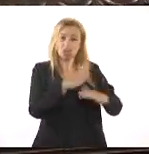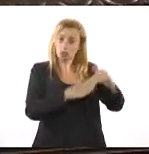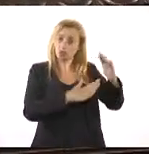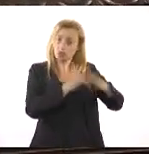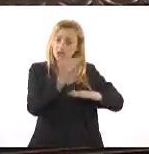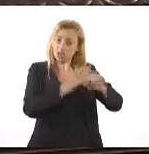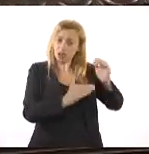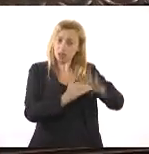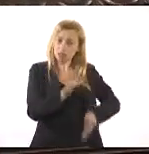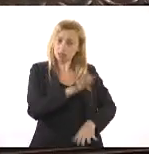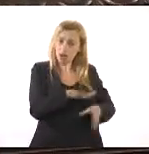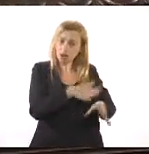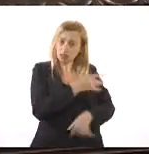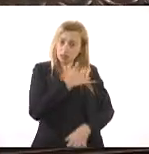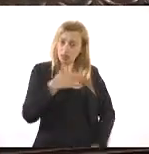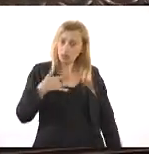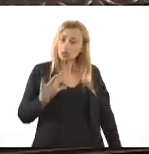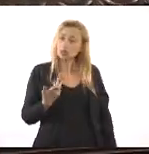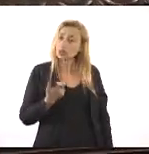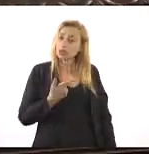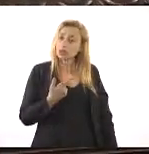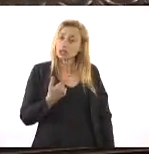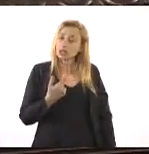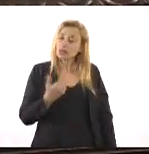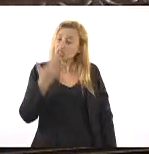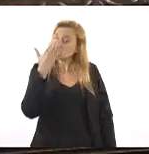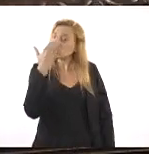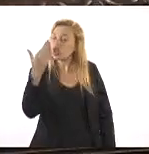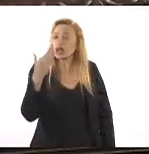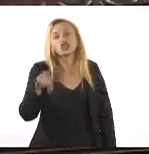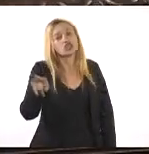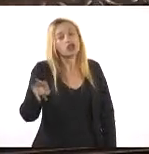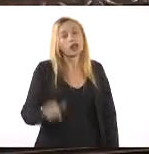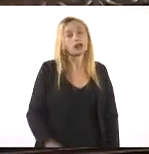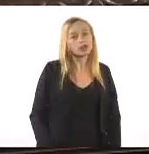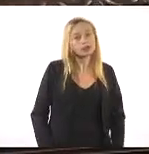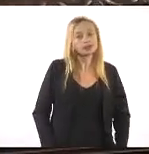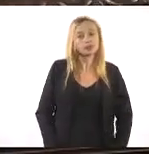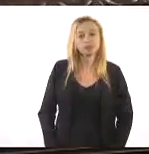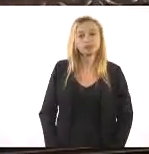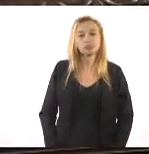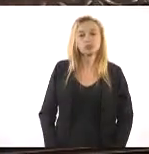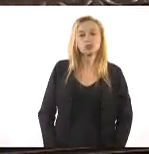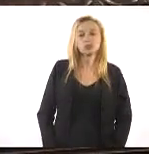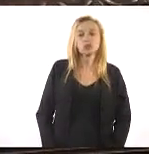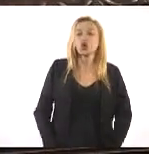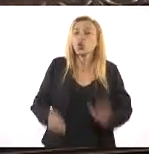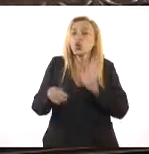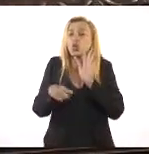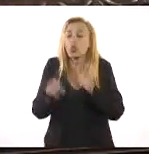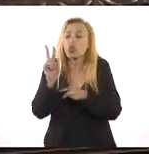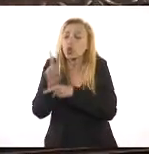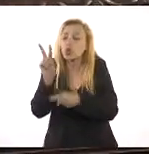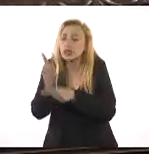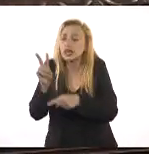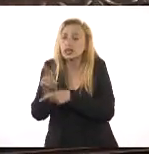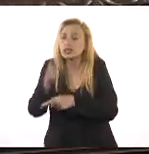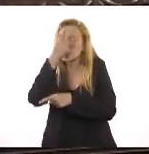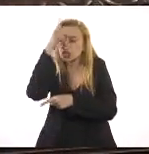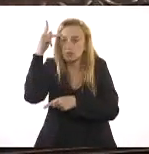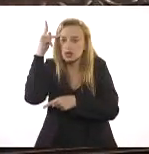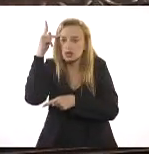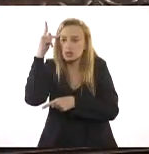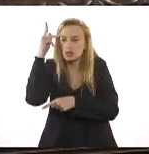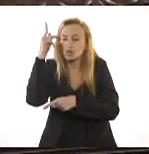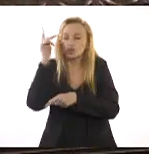de saúde que vão estar na linha de frente, tratando os pacientes com